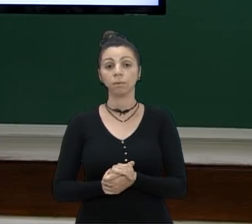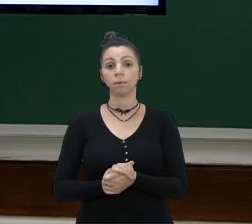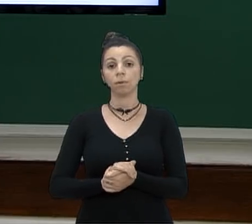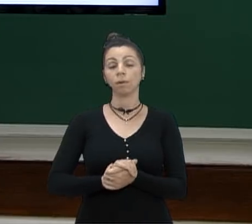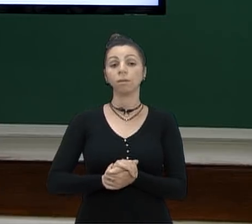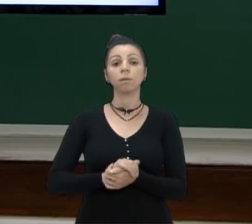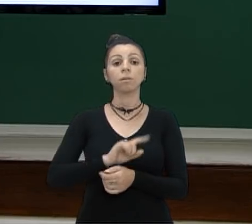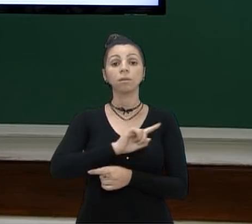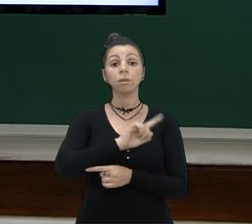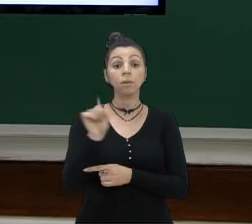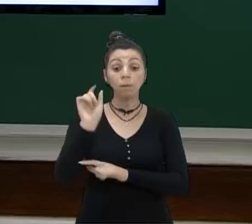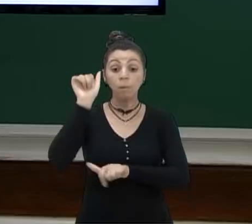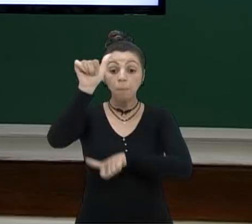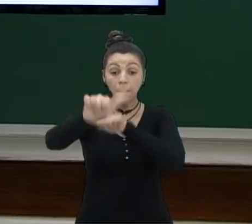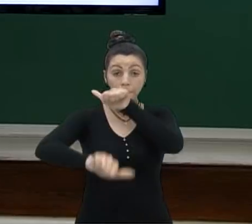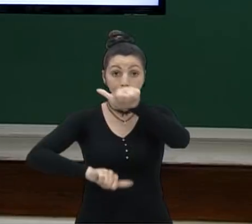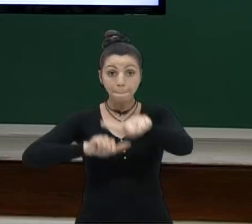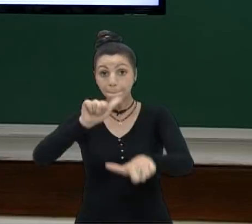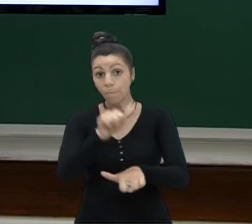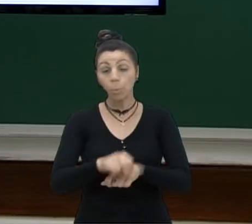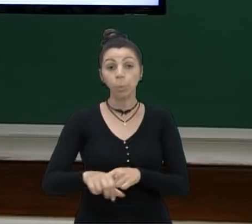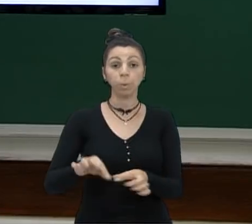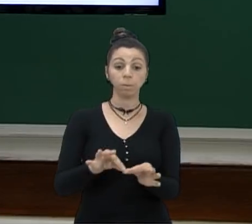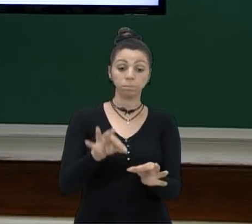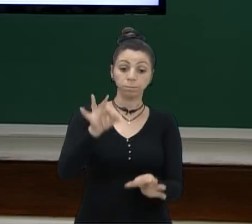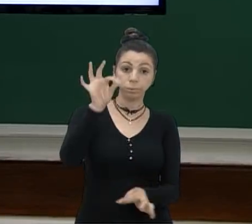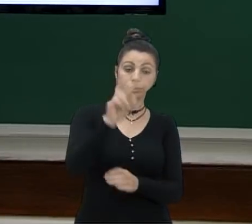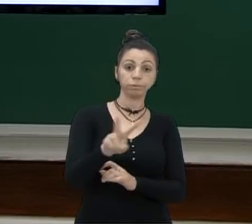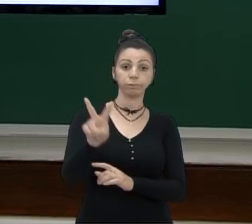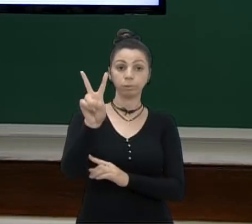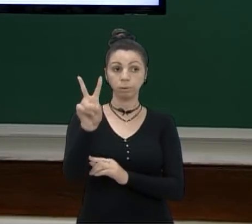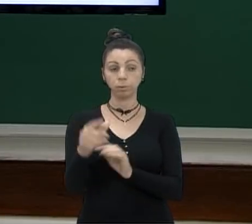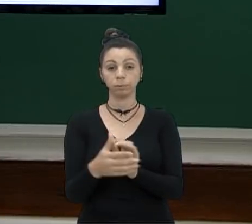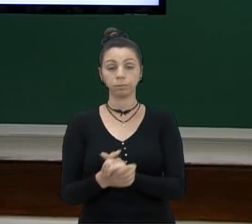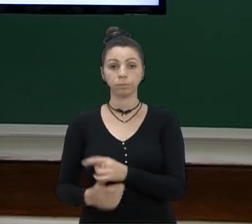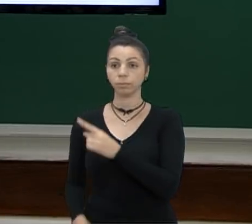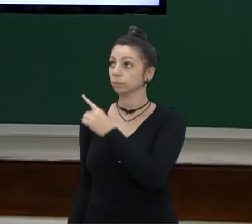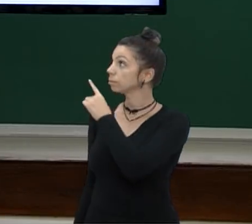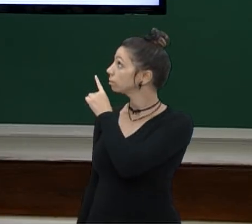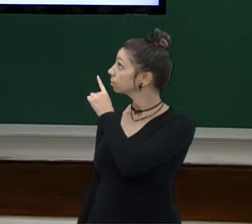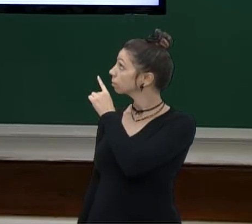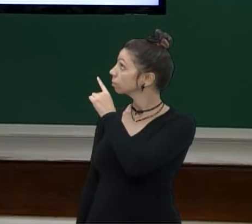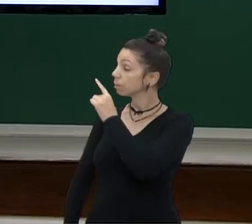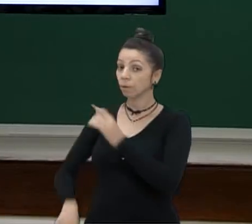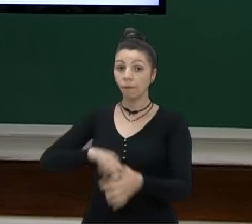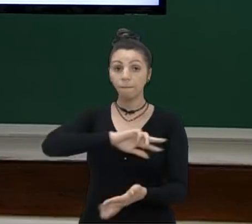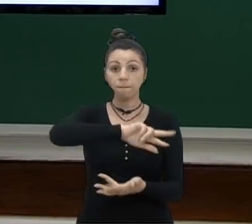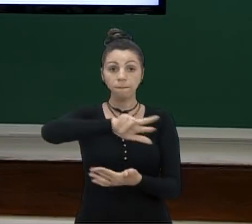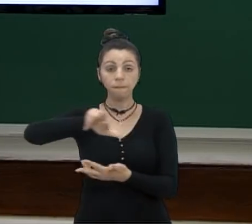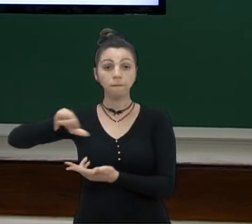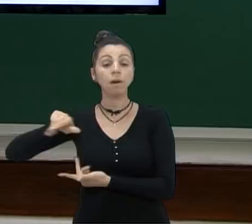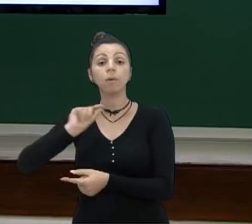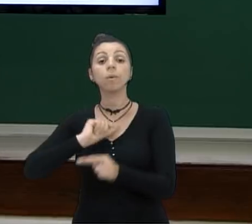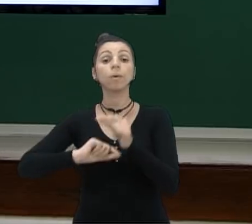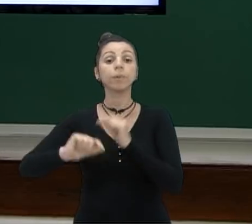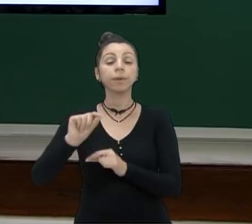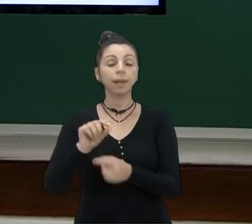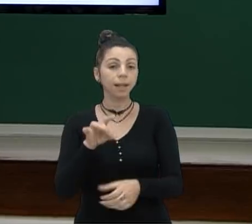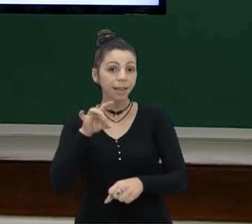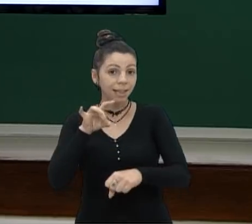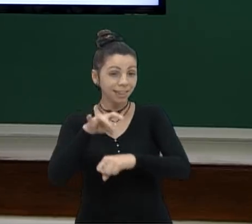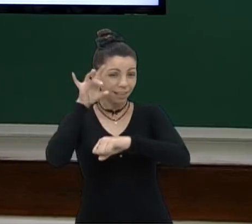volume. Então, percebam aqui nesta imagem que eu tenho vários vidros. São as vidrarias do